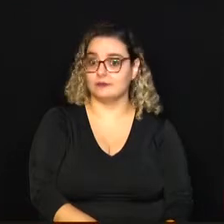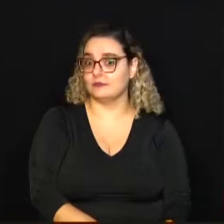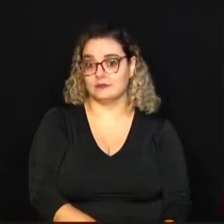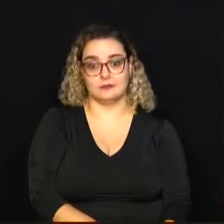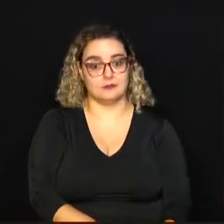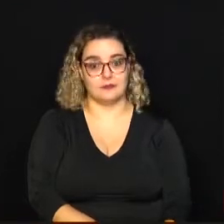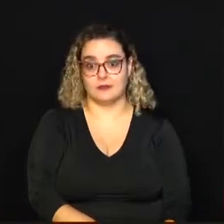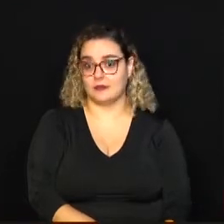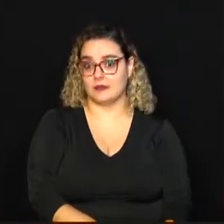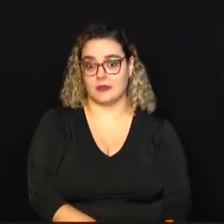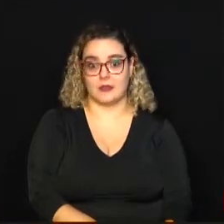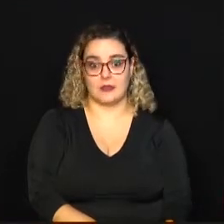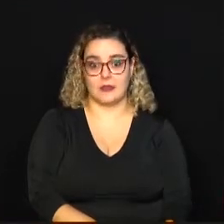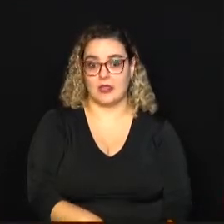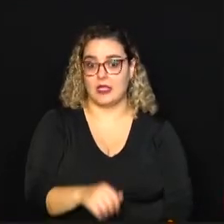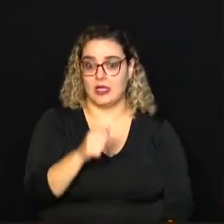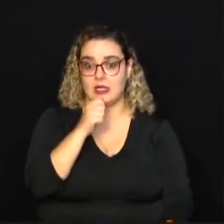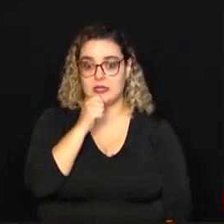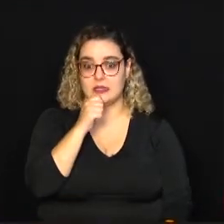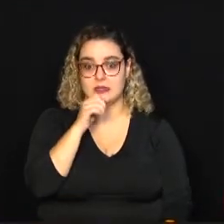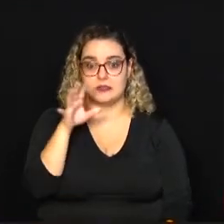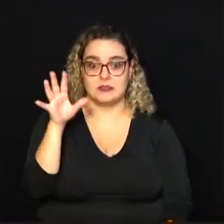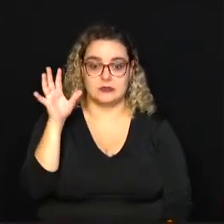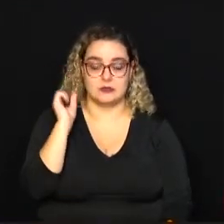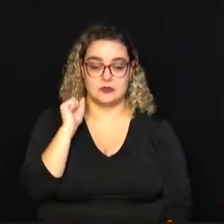Não estamos te ouvindo.